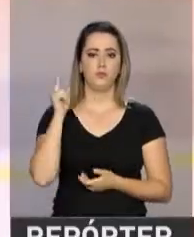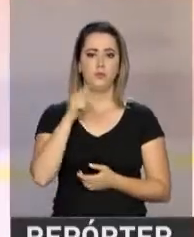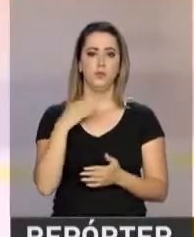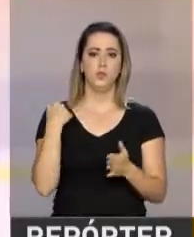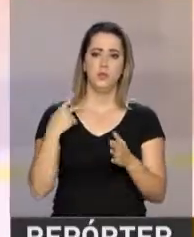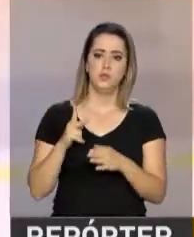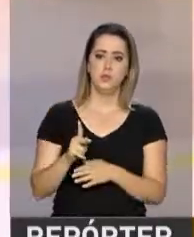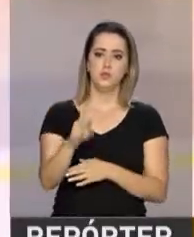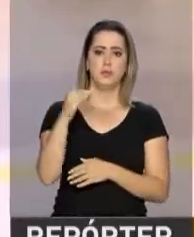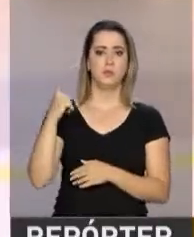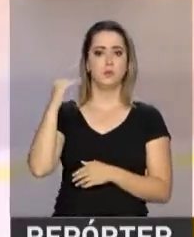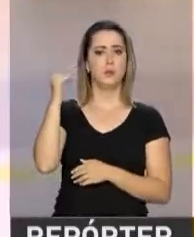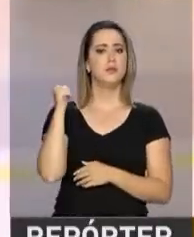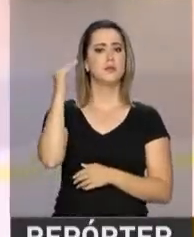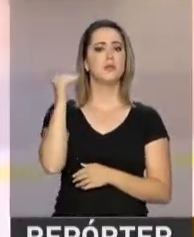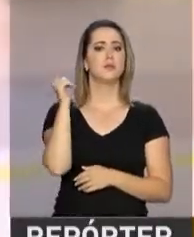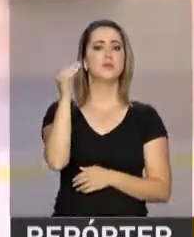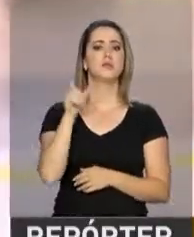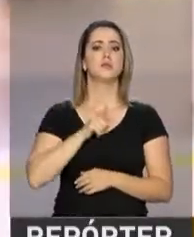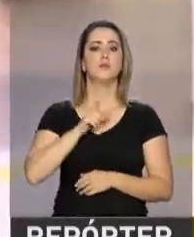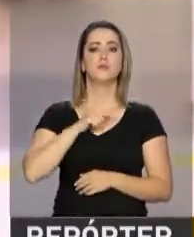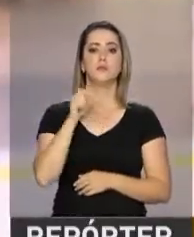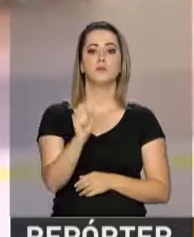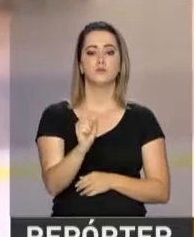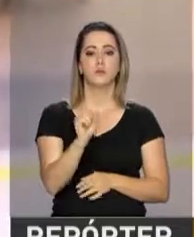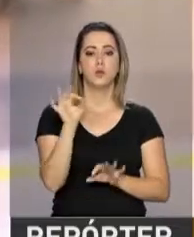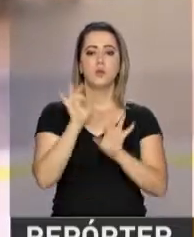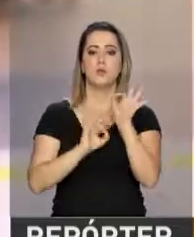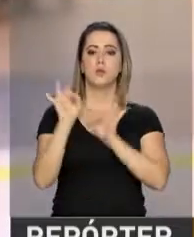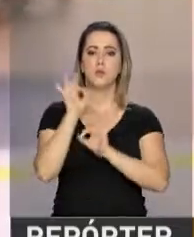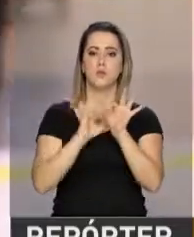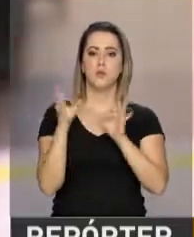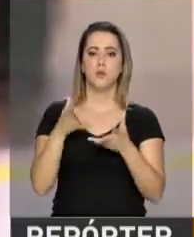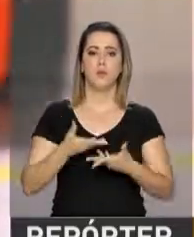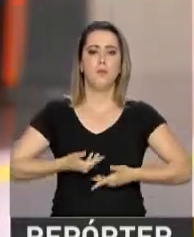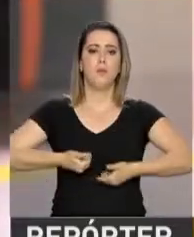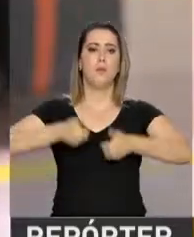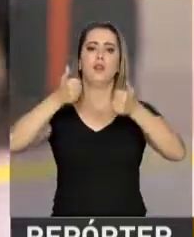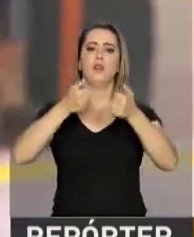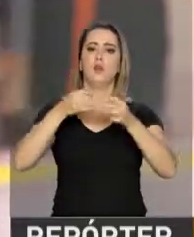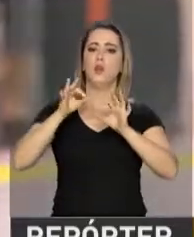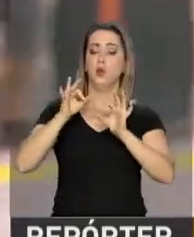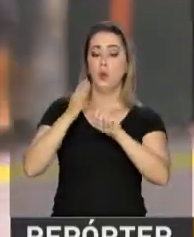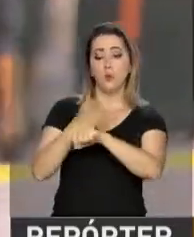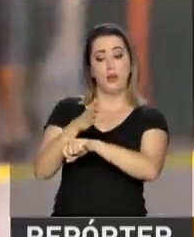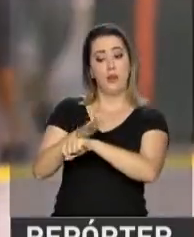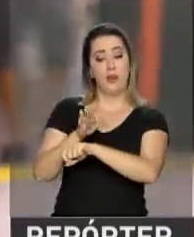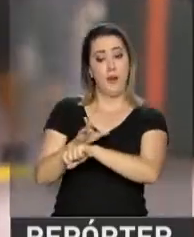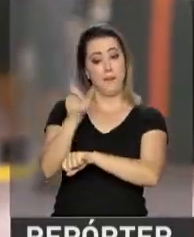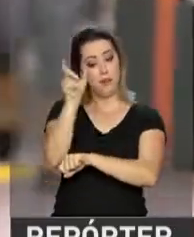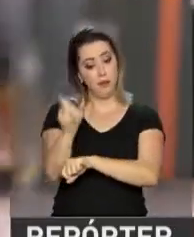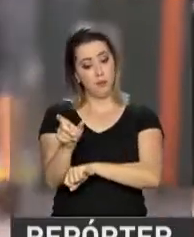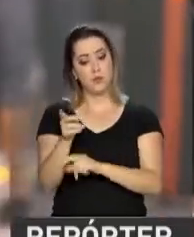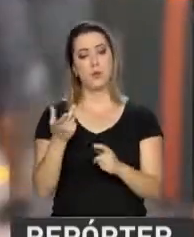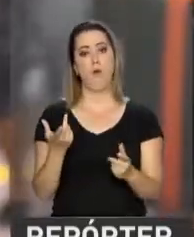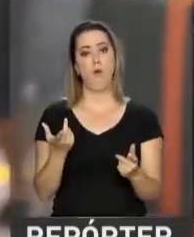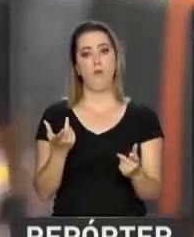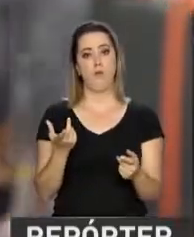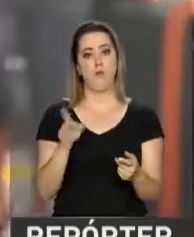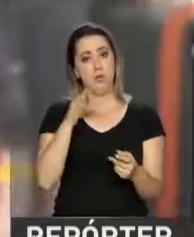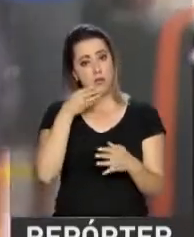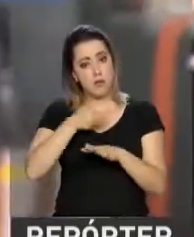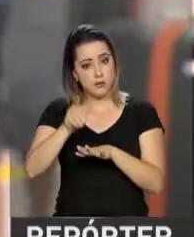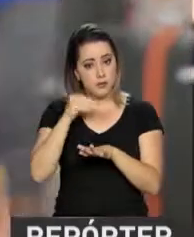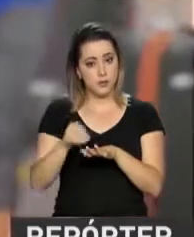que que houver uma preparação melhor o pessoal no atendimento nas